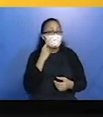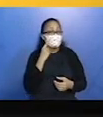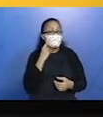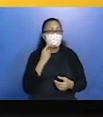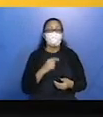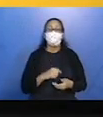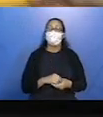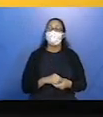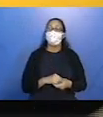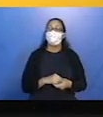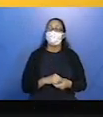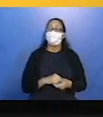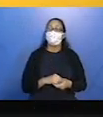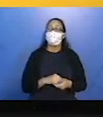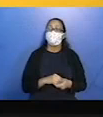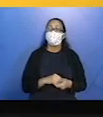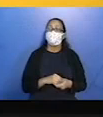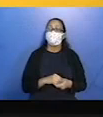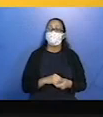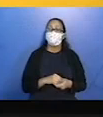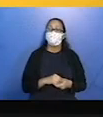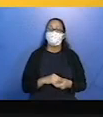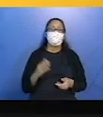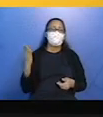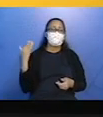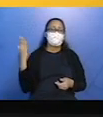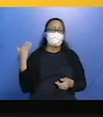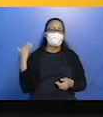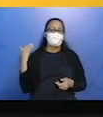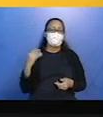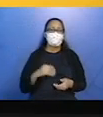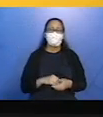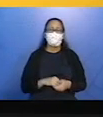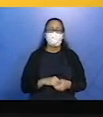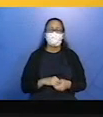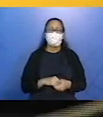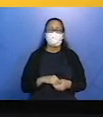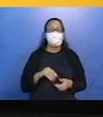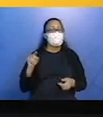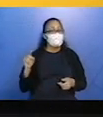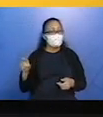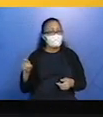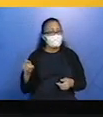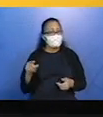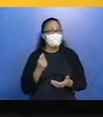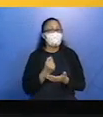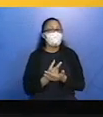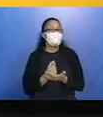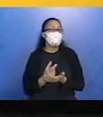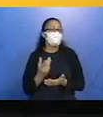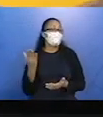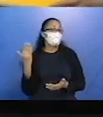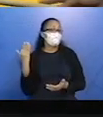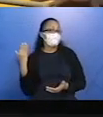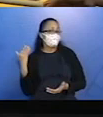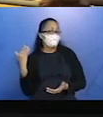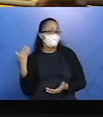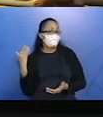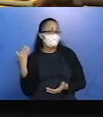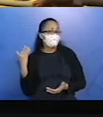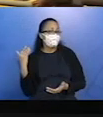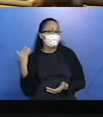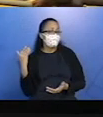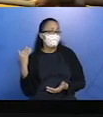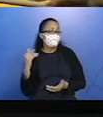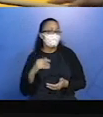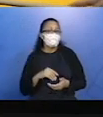referindo apenas a ela. E no passado? Ela comprou, olha